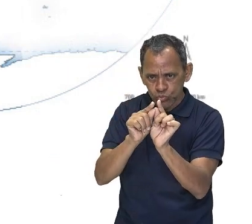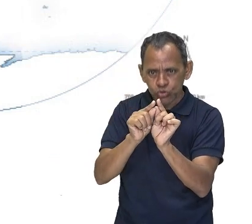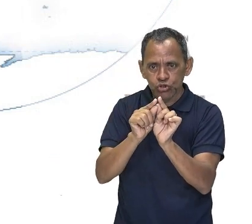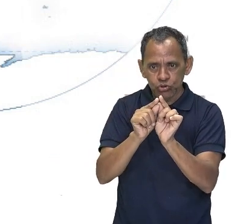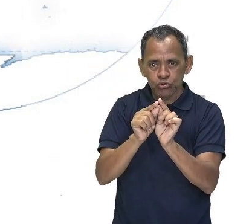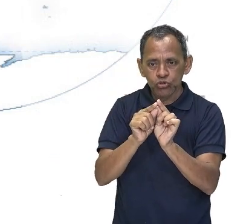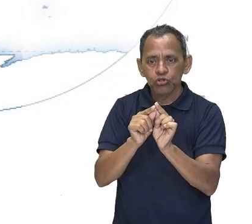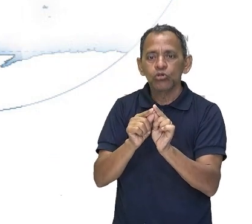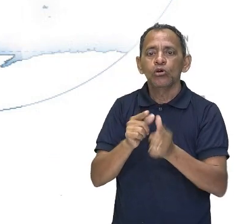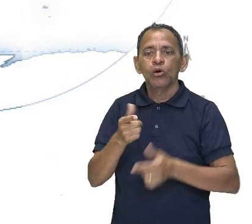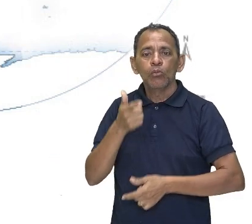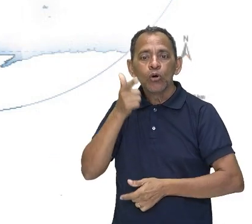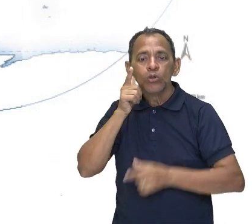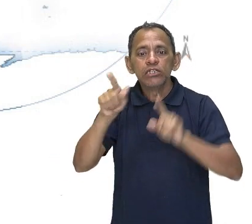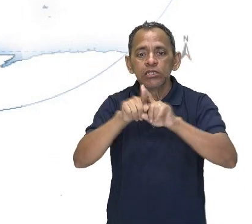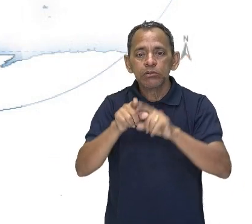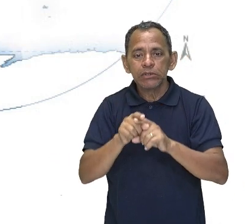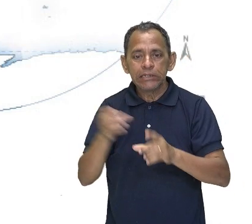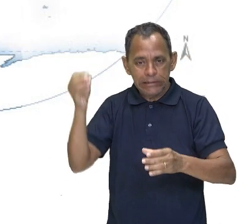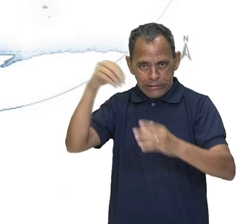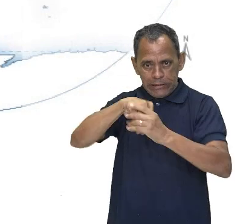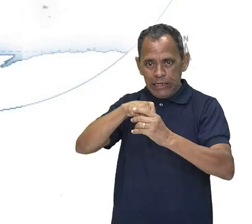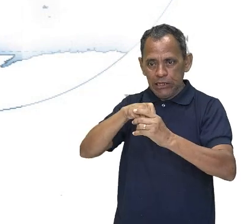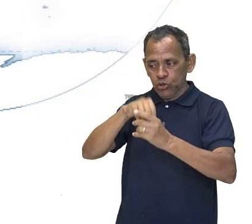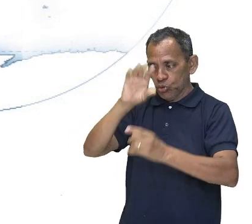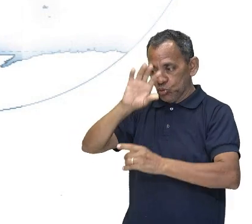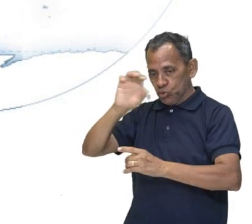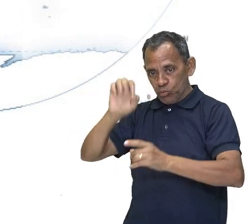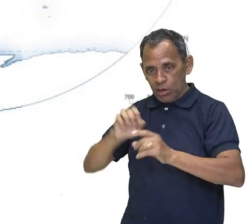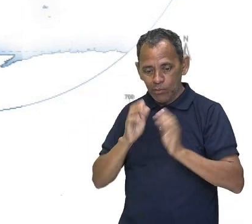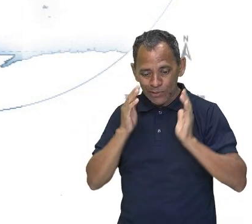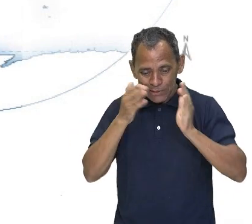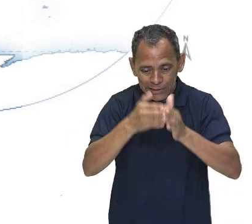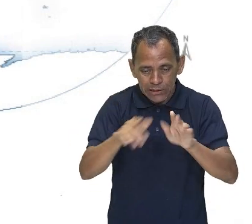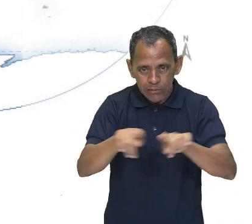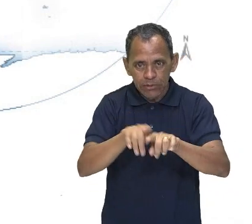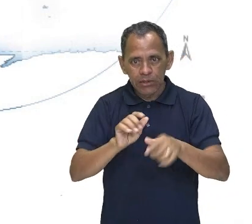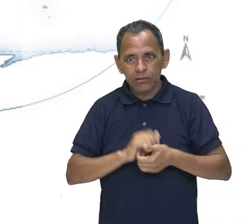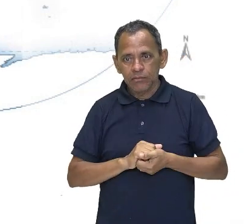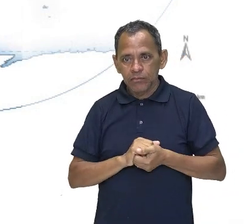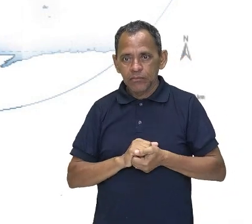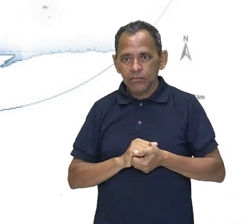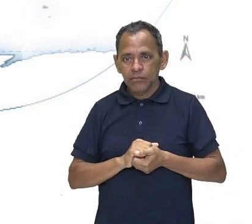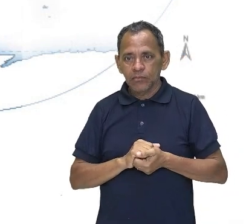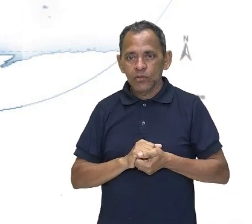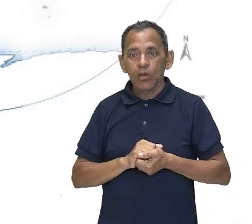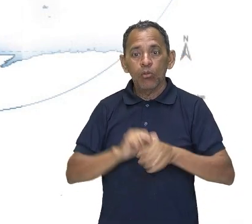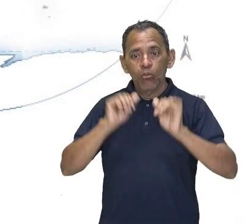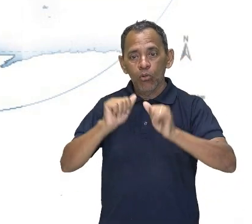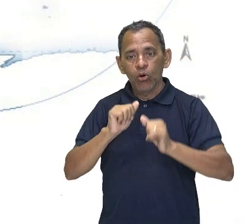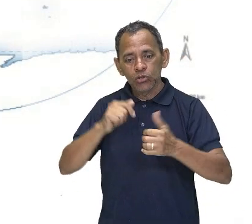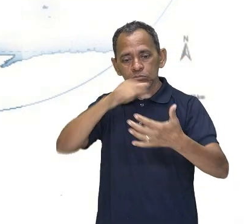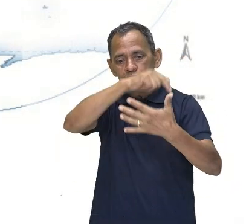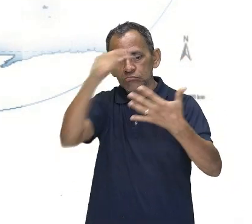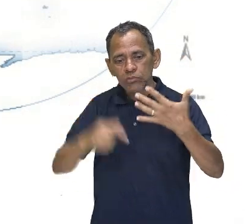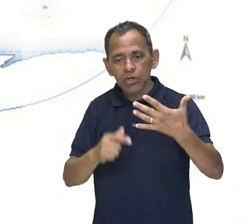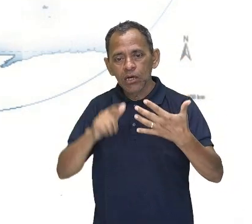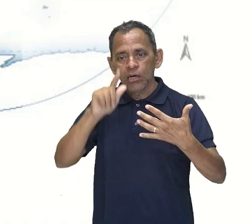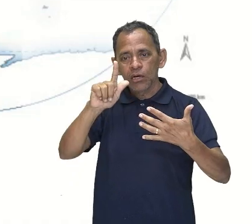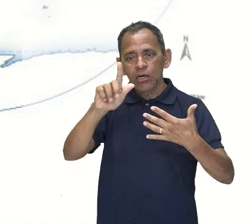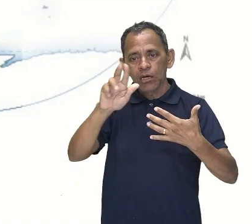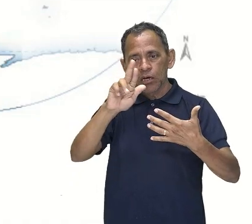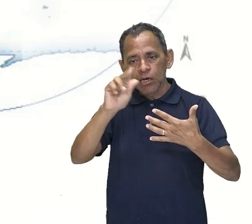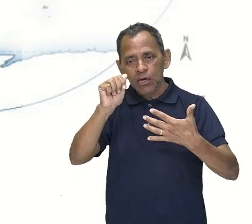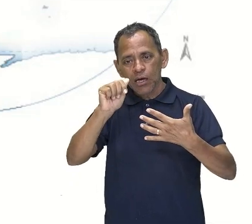representação, para caber ali dentro do mapa, por assim dizer. Tá certo? Ela pode ser, a escala pode ser gráfica, mas também